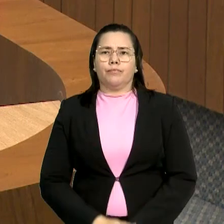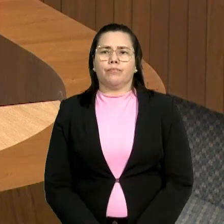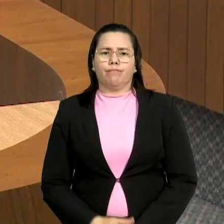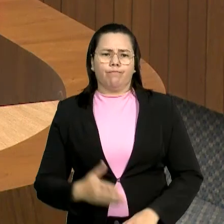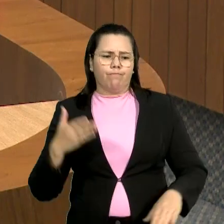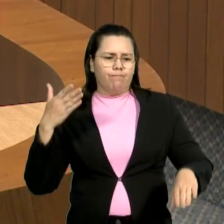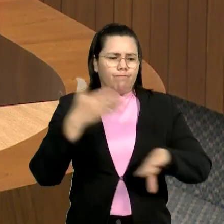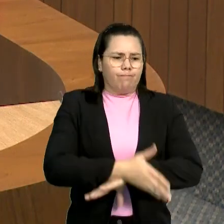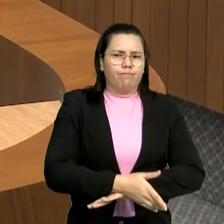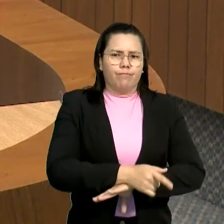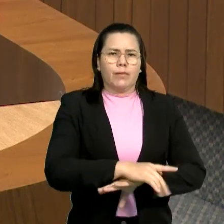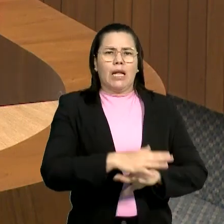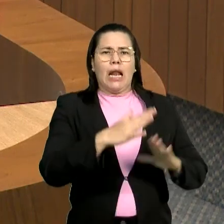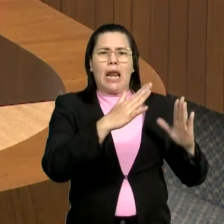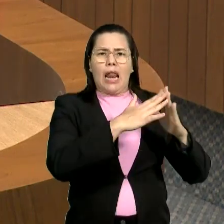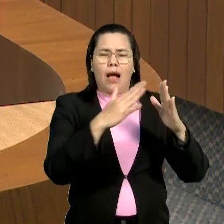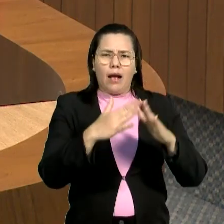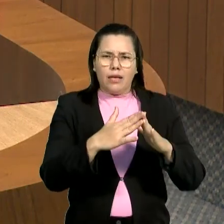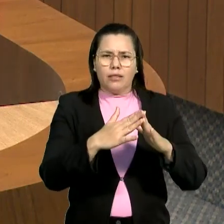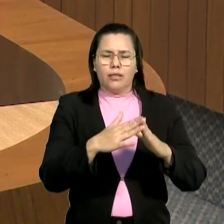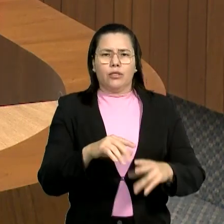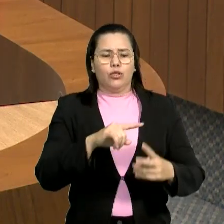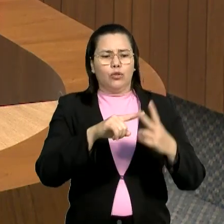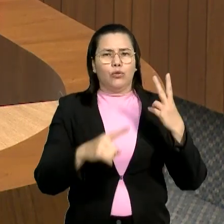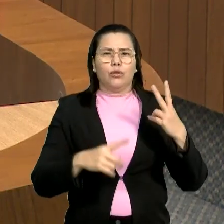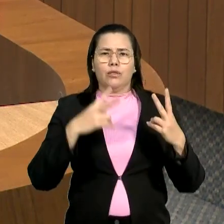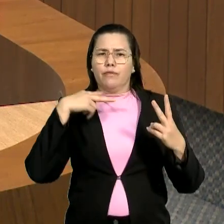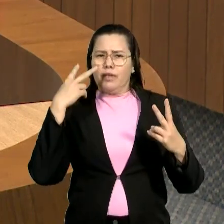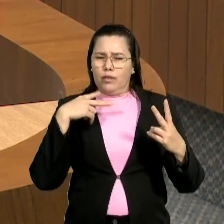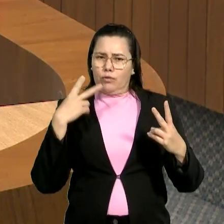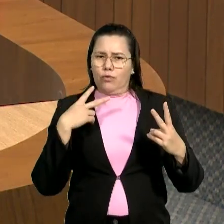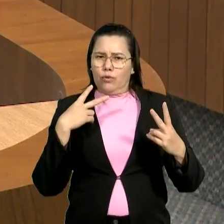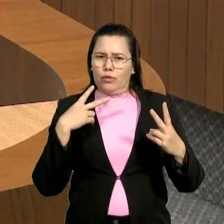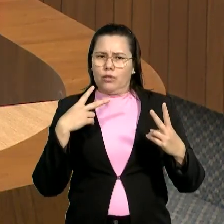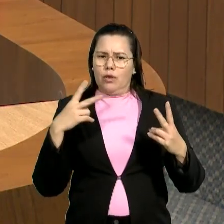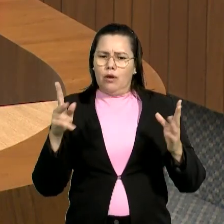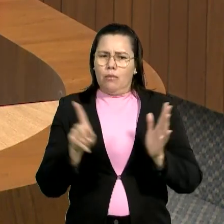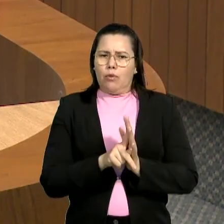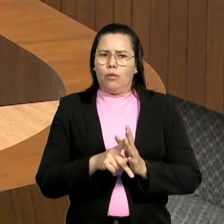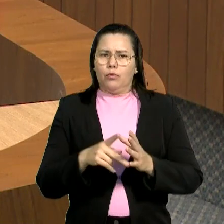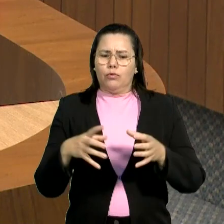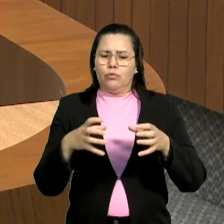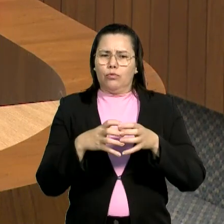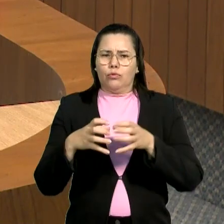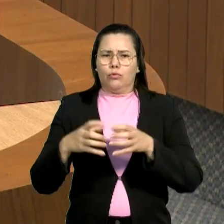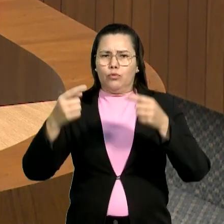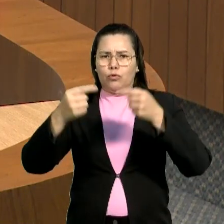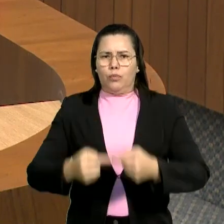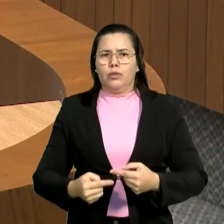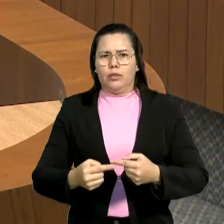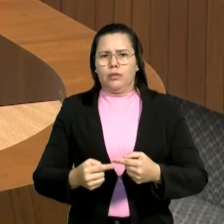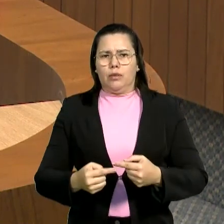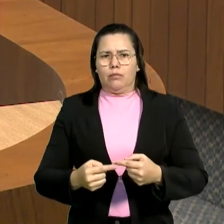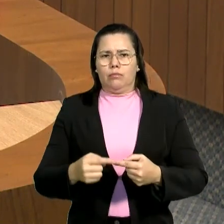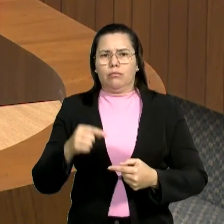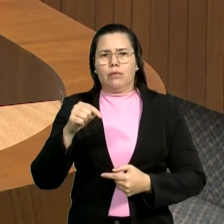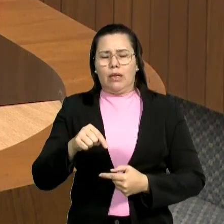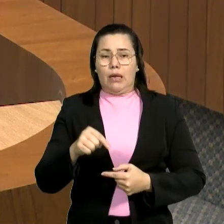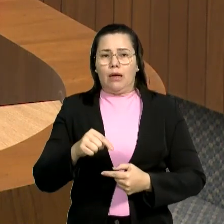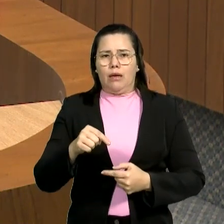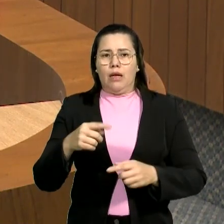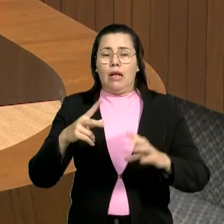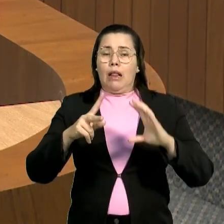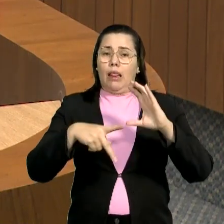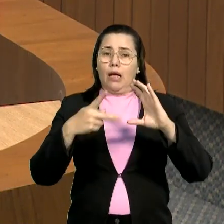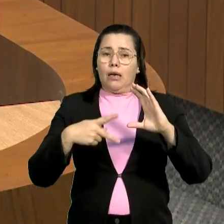dois vereadores de oposição em São José de Ribamar. É impressionante